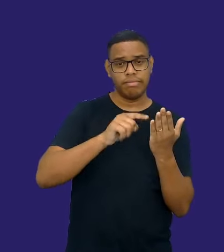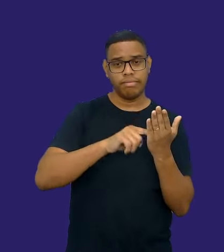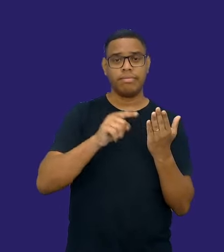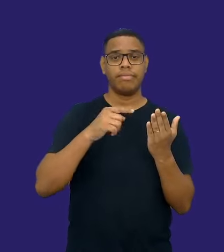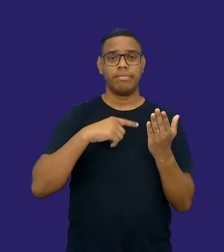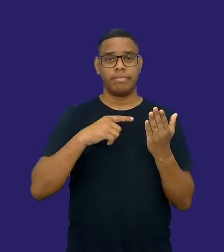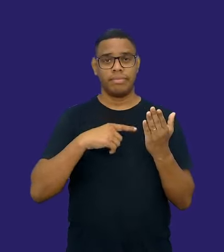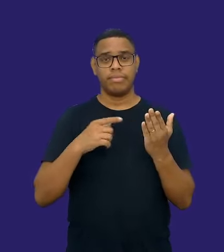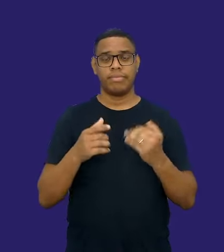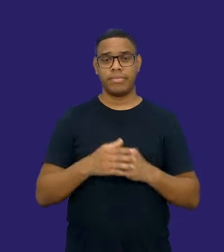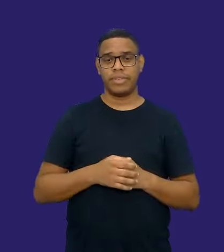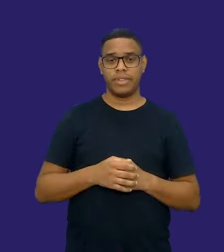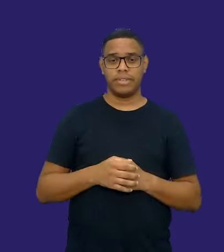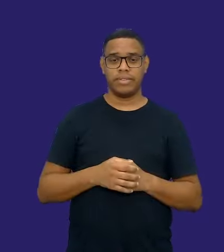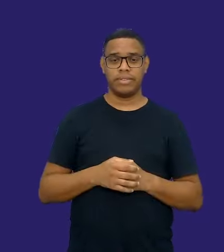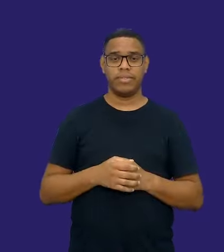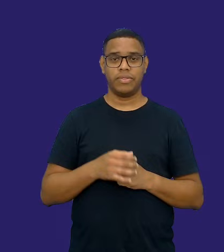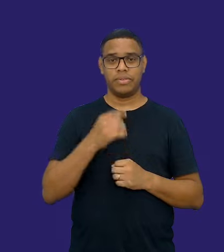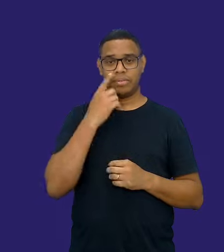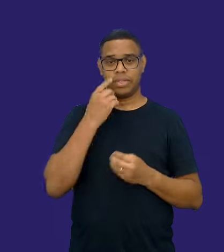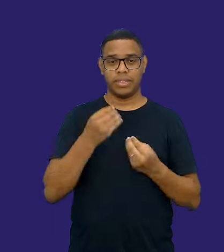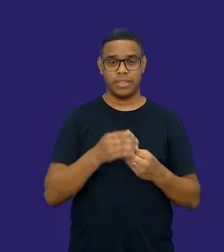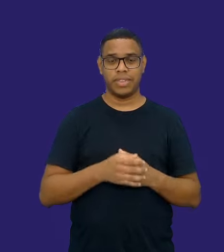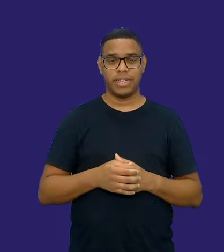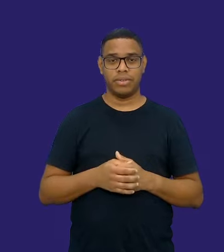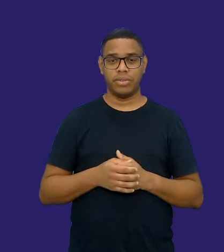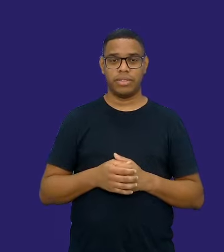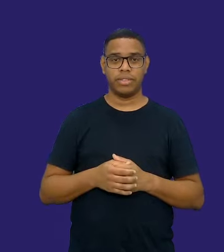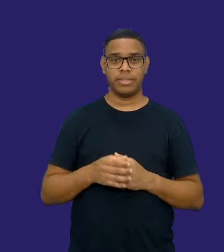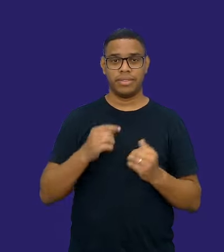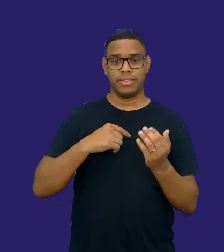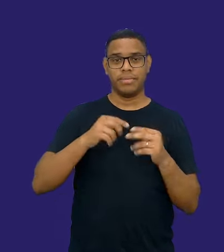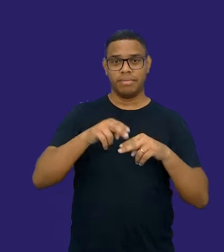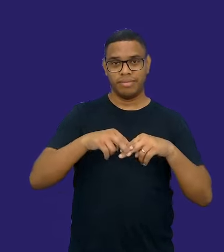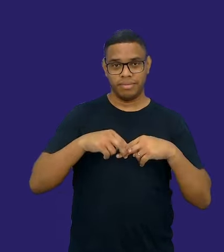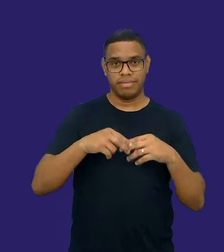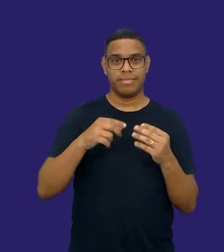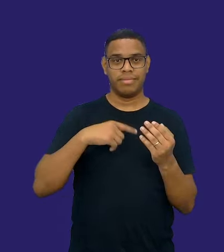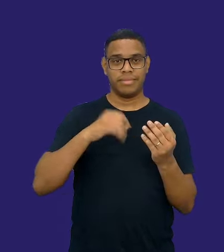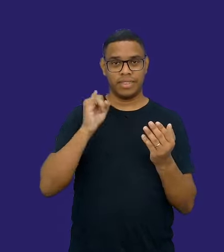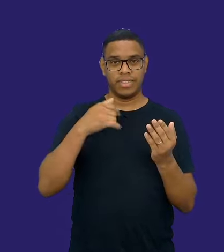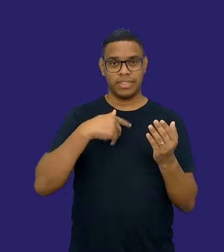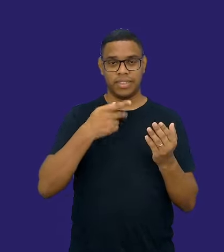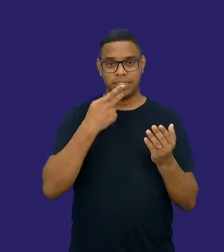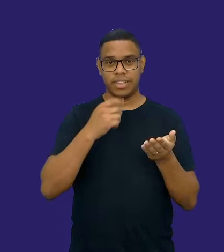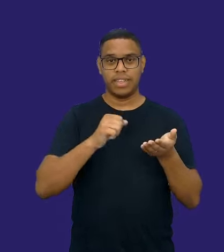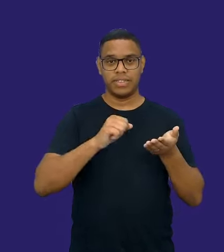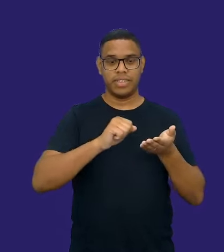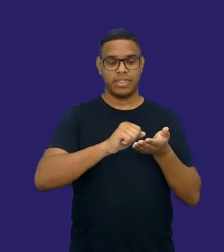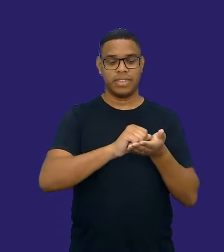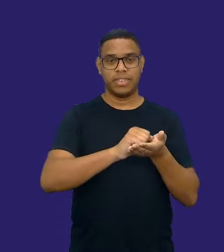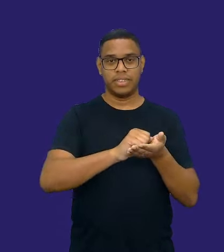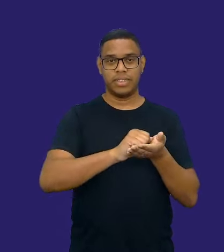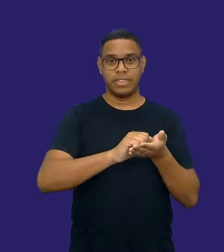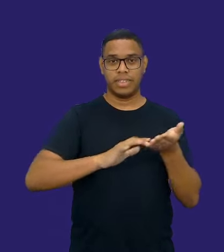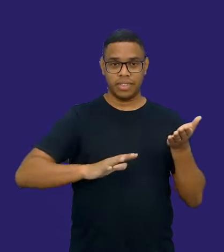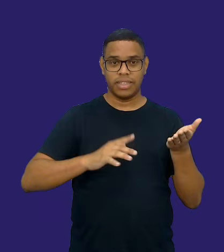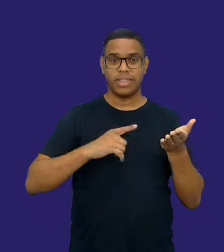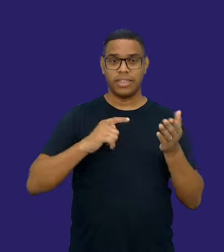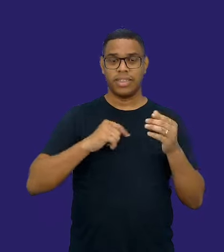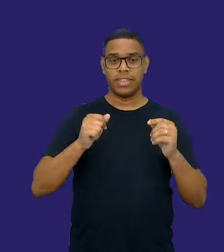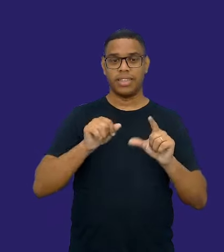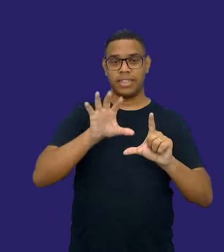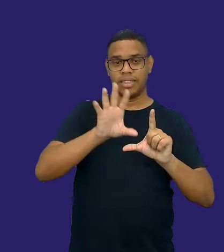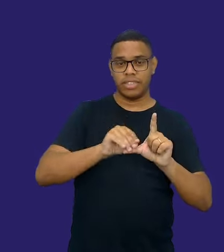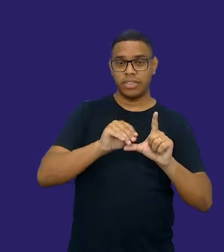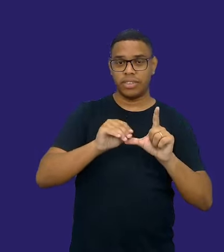e acompanhando a formação, fica difícil. Por isso, quando eu falar de alguma atividade, haverá um print dela